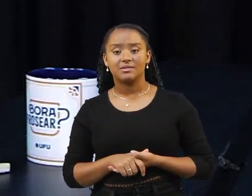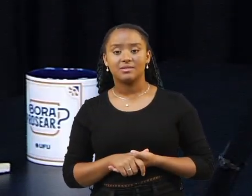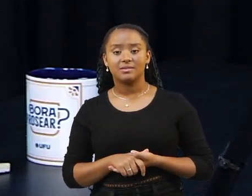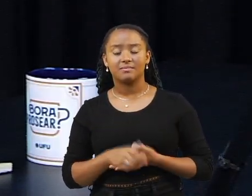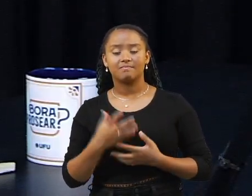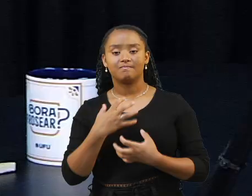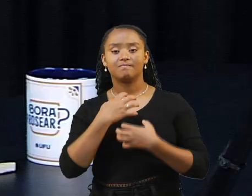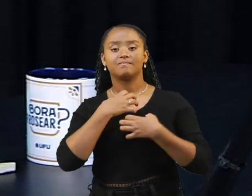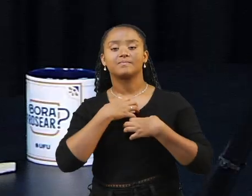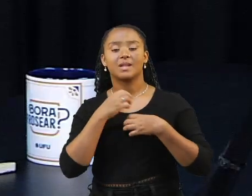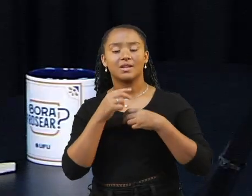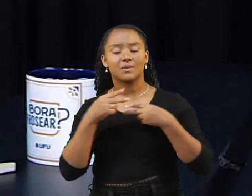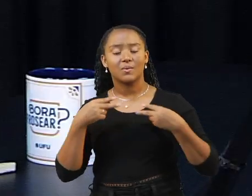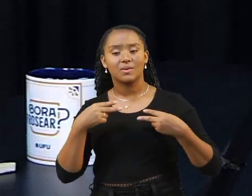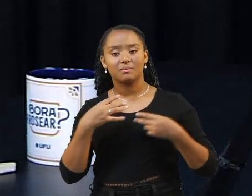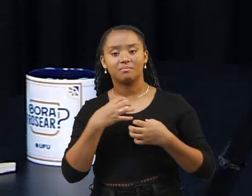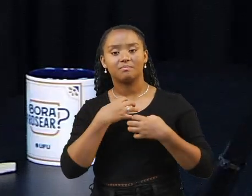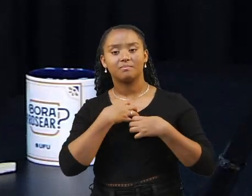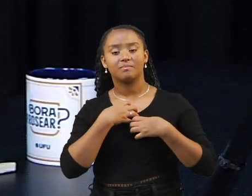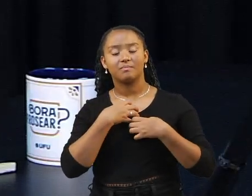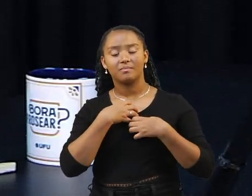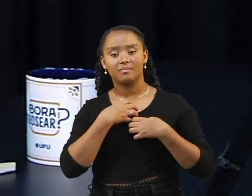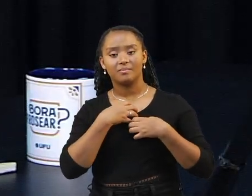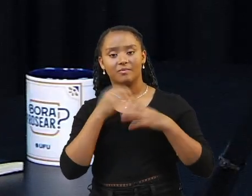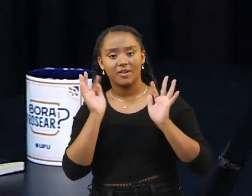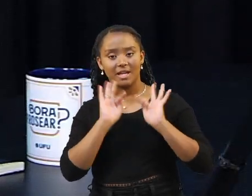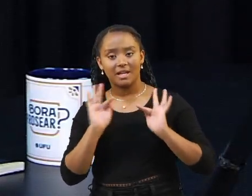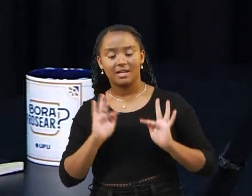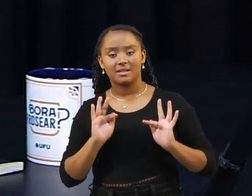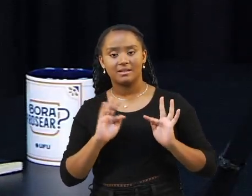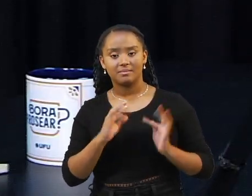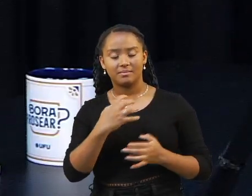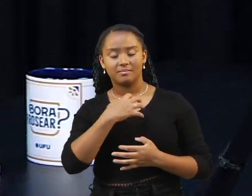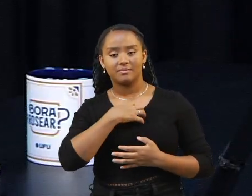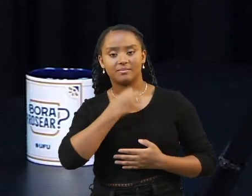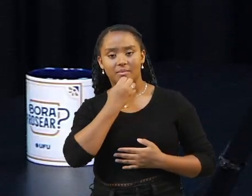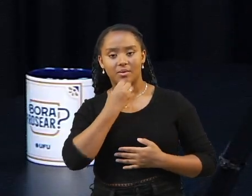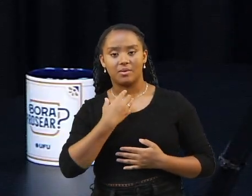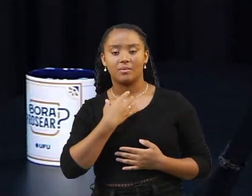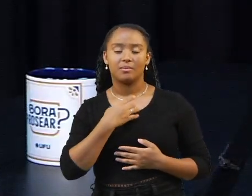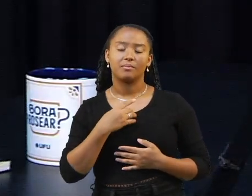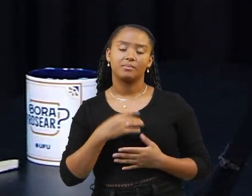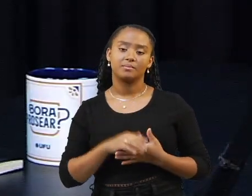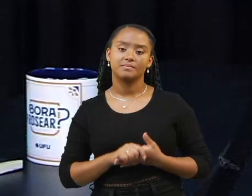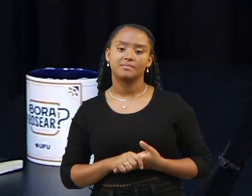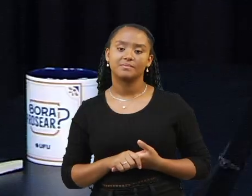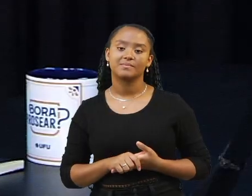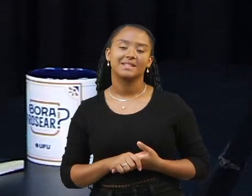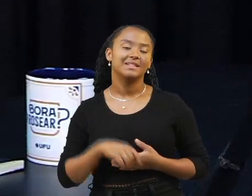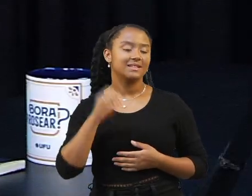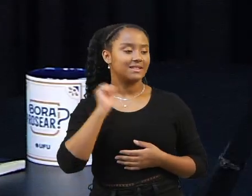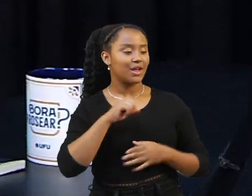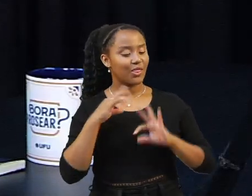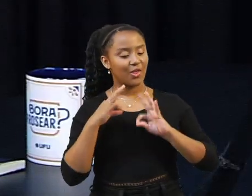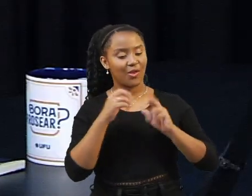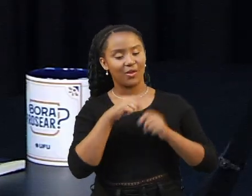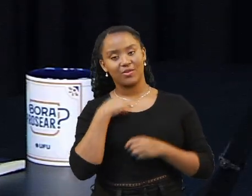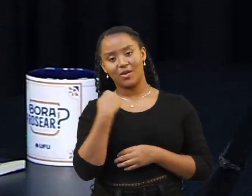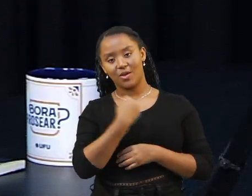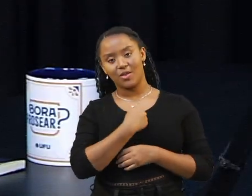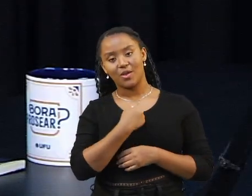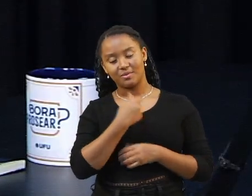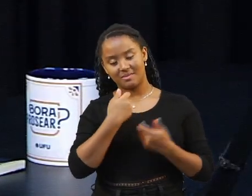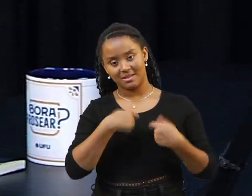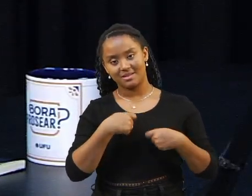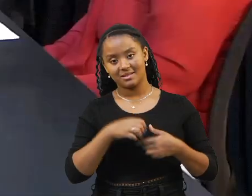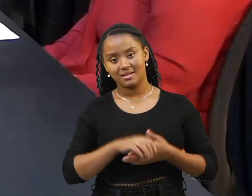aquilo que eu sinto que me faz bem. Eu acho que eu mereço. sabe? A questão de merecimento. Com certeza.